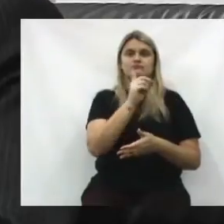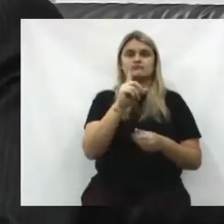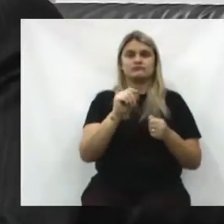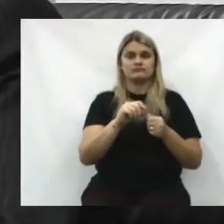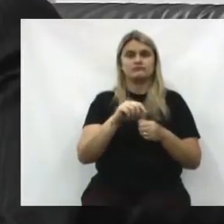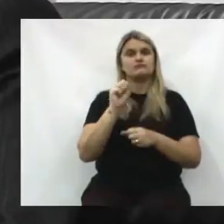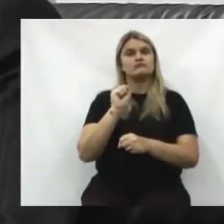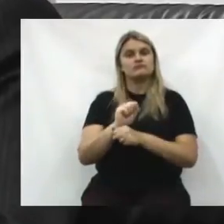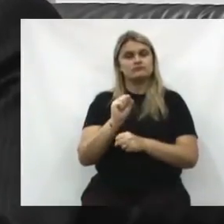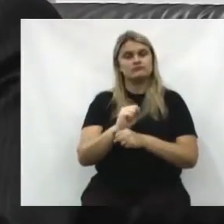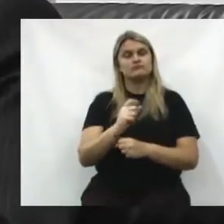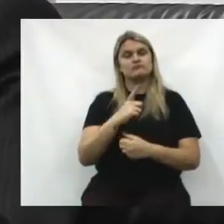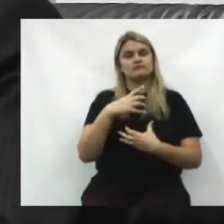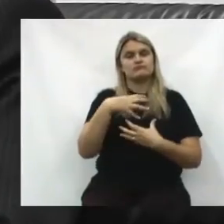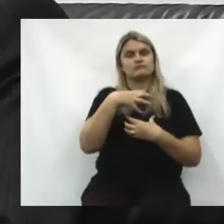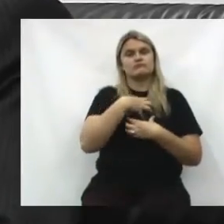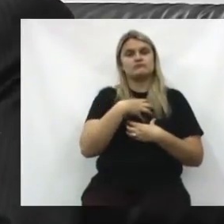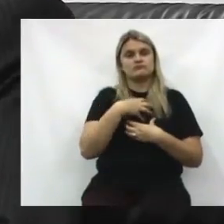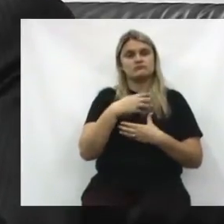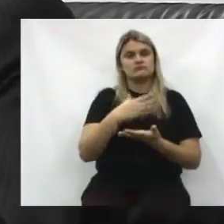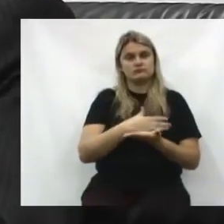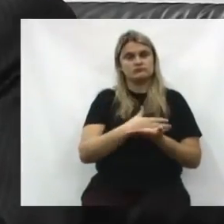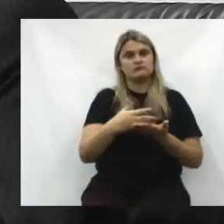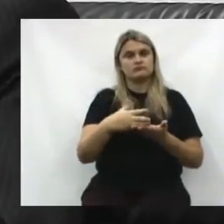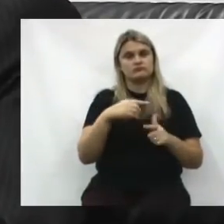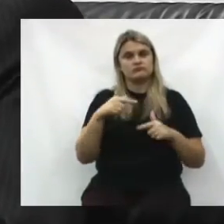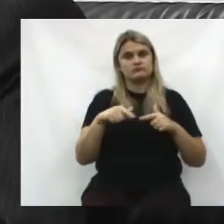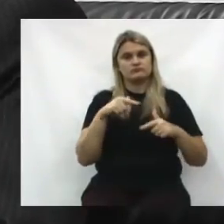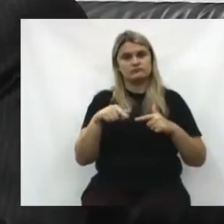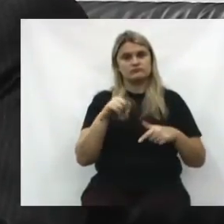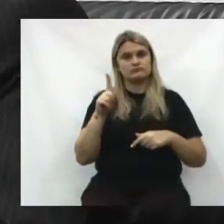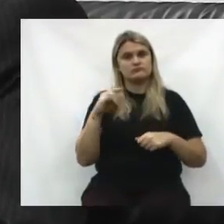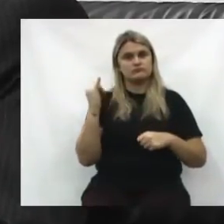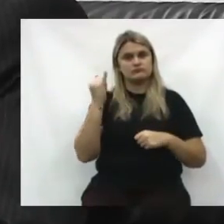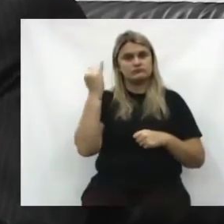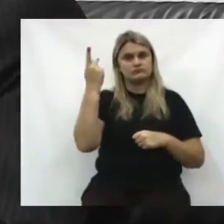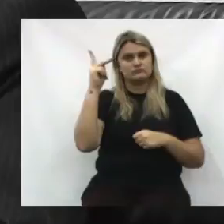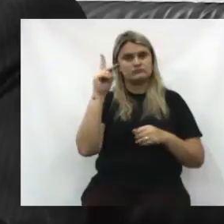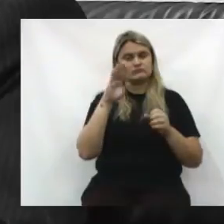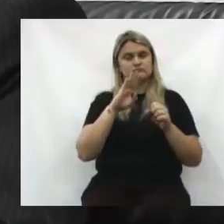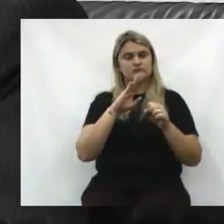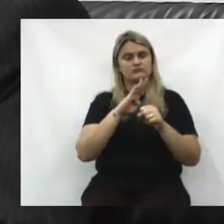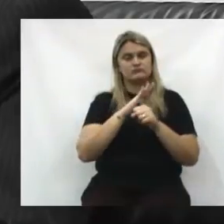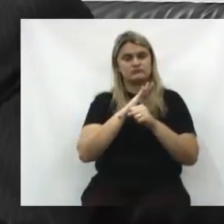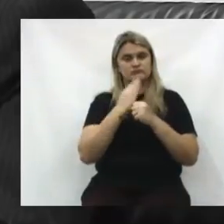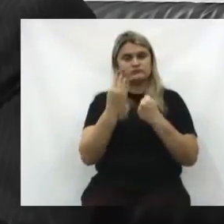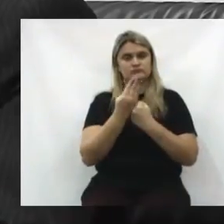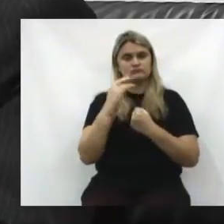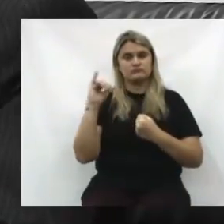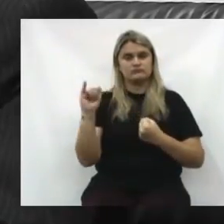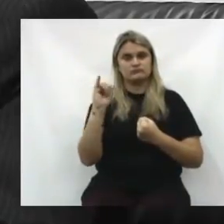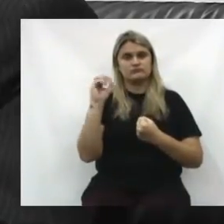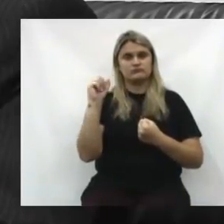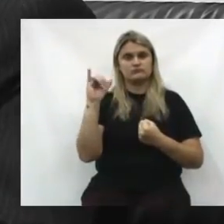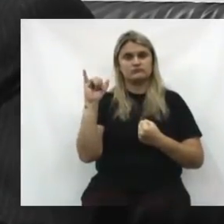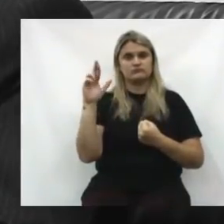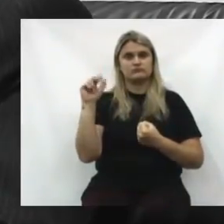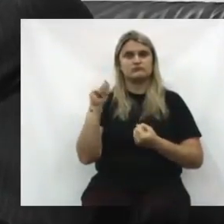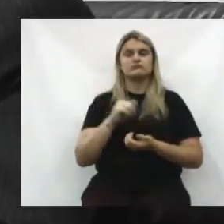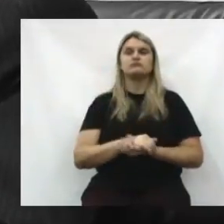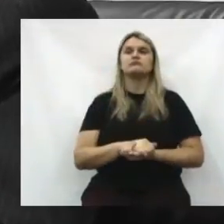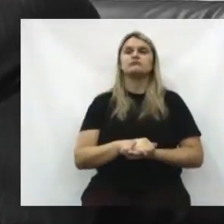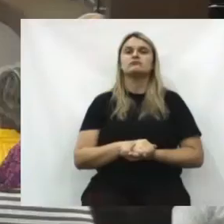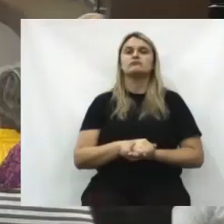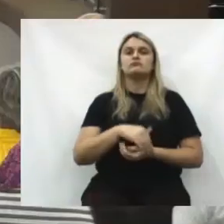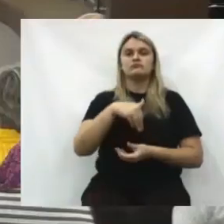se o prefeito não fazer. Então, esperamos que ele se sensibilize e conclua essa importante obra para o Jacir Anibeli.